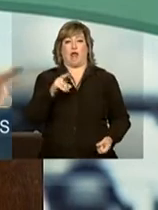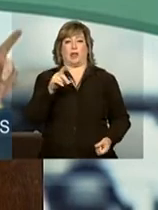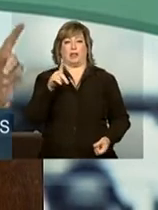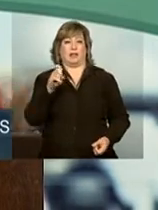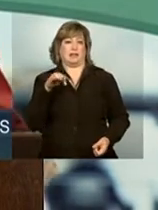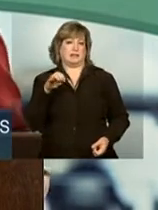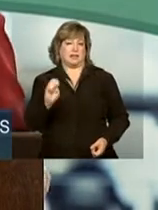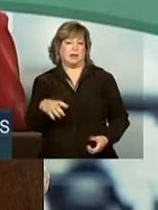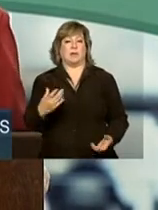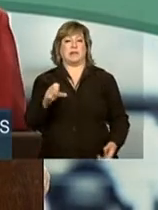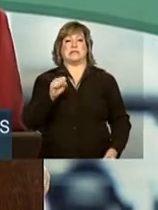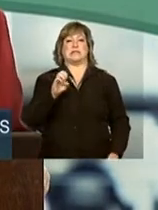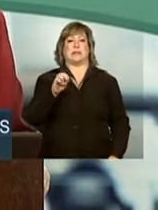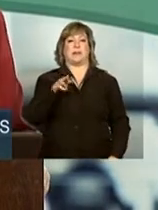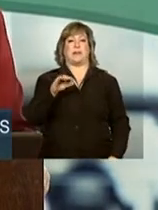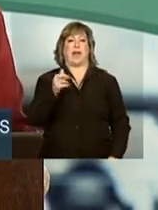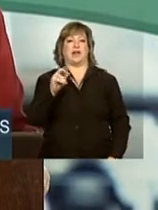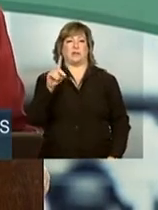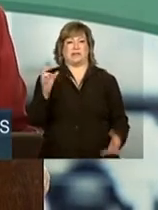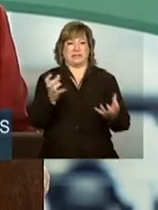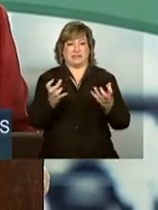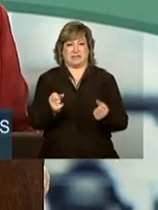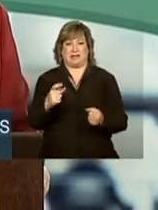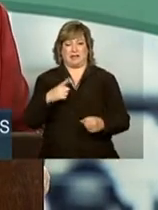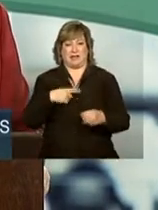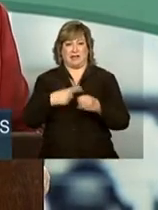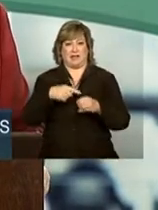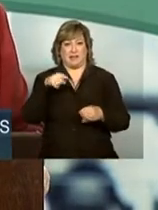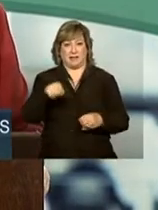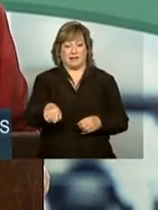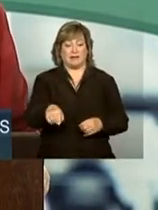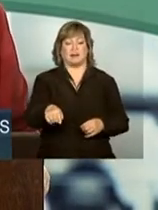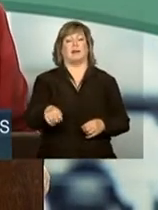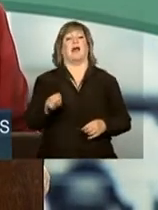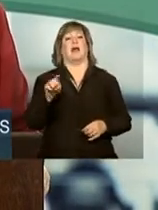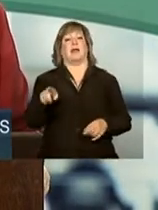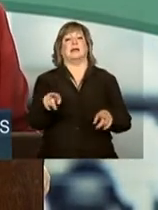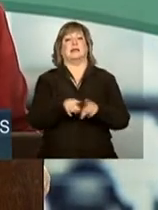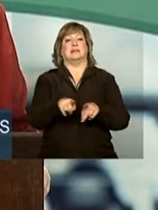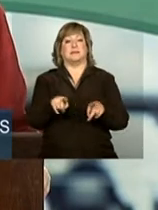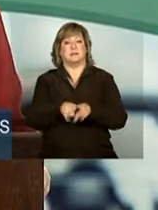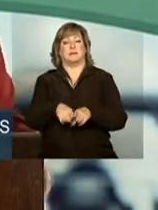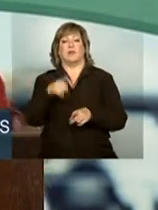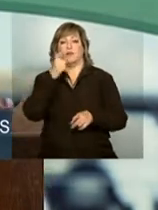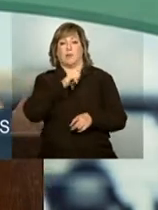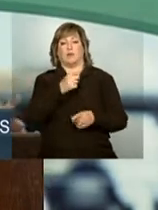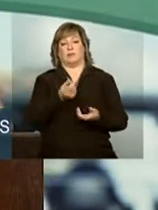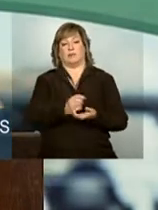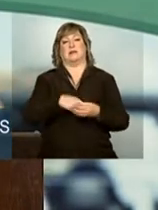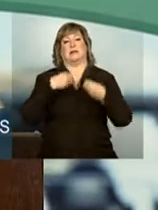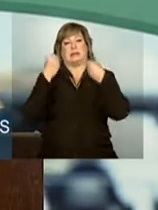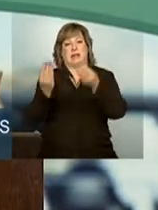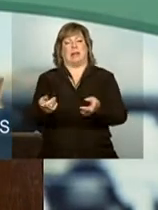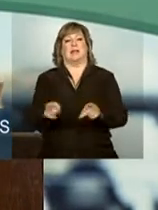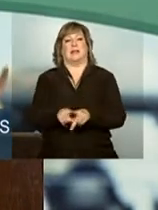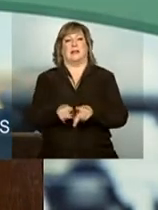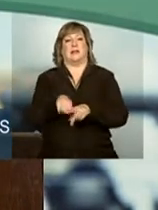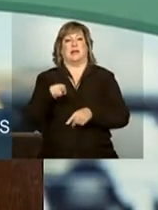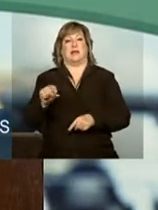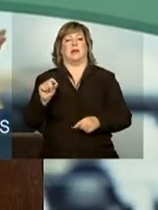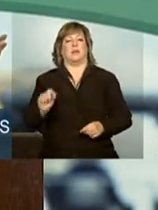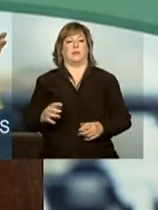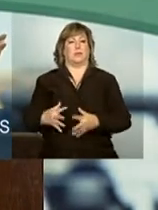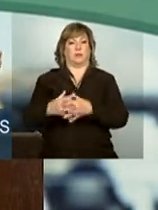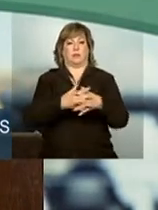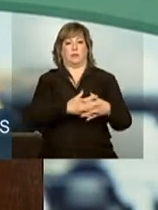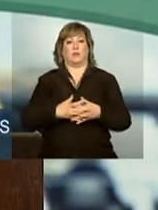reconhecida como um município que entrou em situação de emergência, agrega-se a